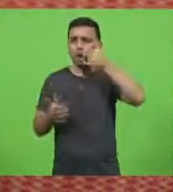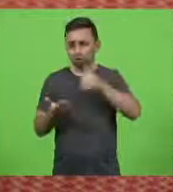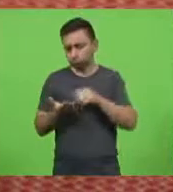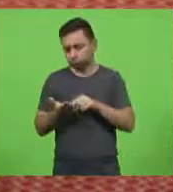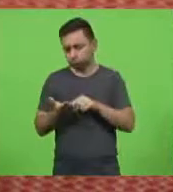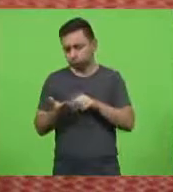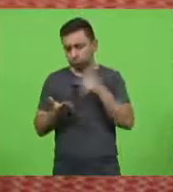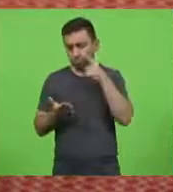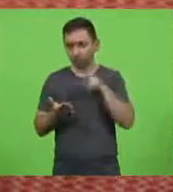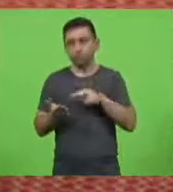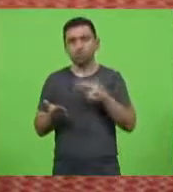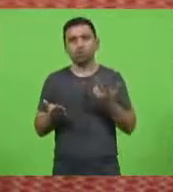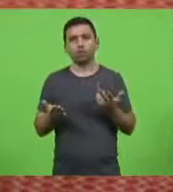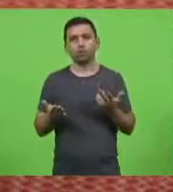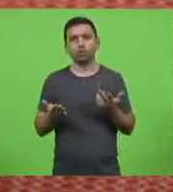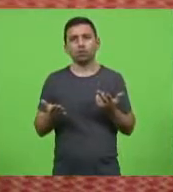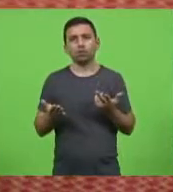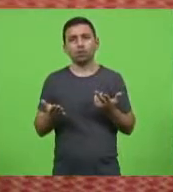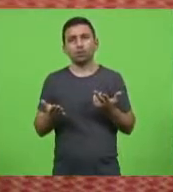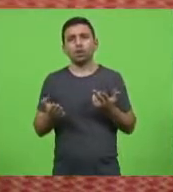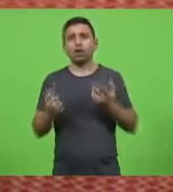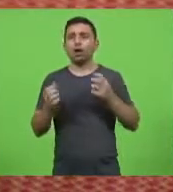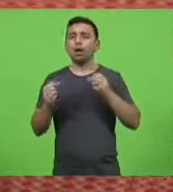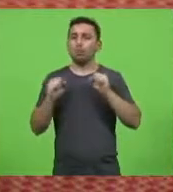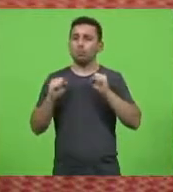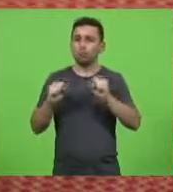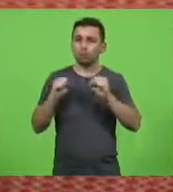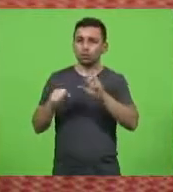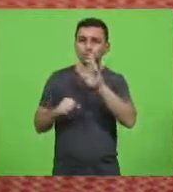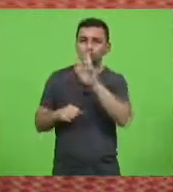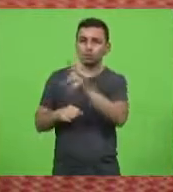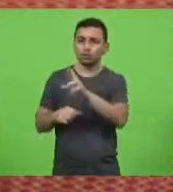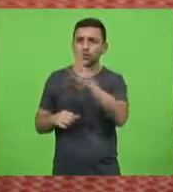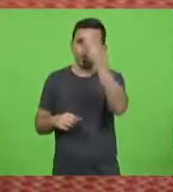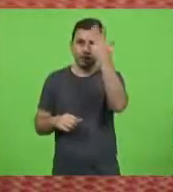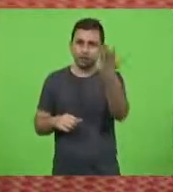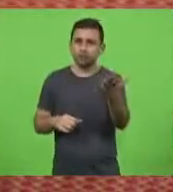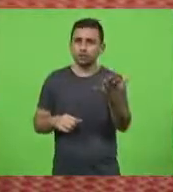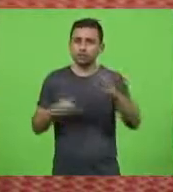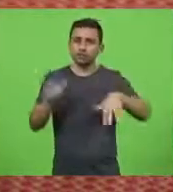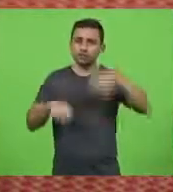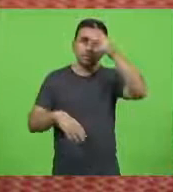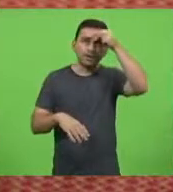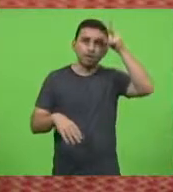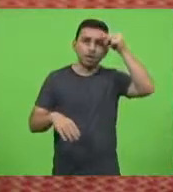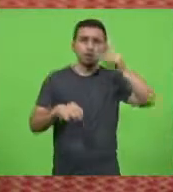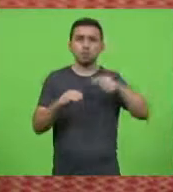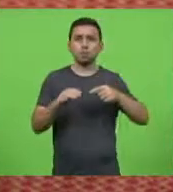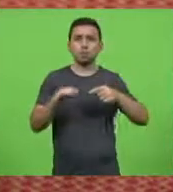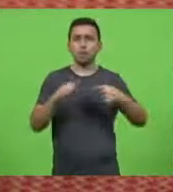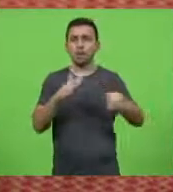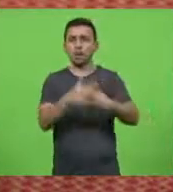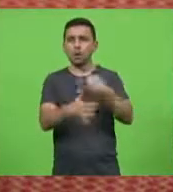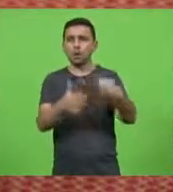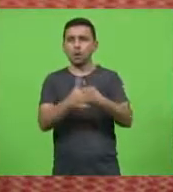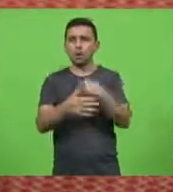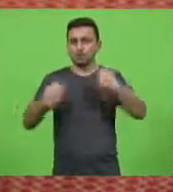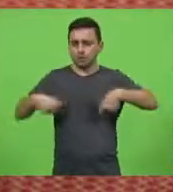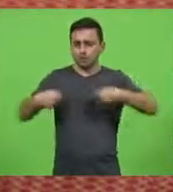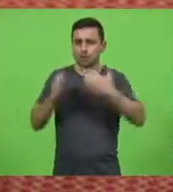quando indagado, a gente pode responder. E, às vezes, um prefeito cobra, aqui a gente precisava mais,